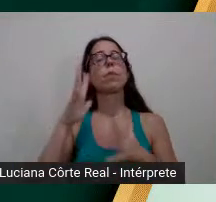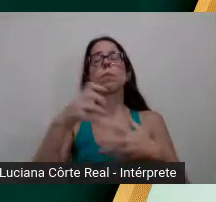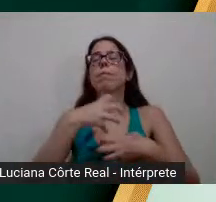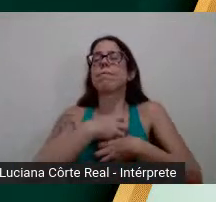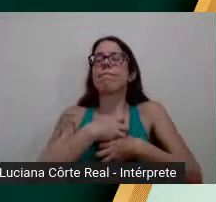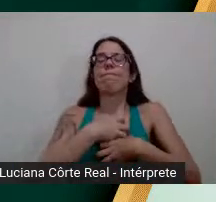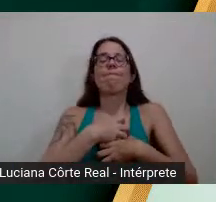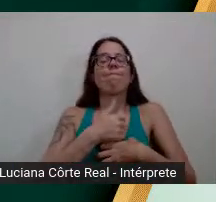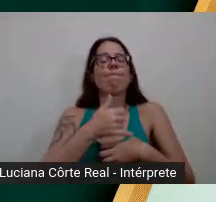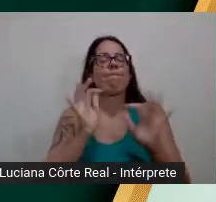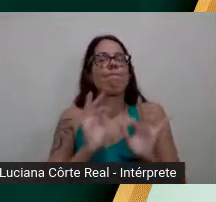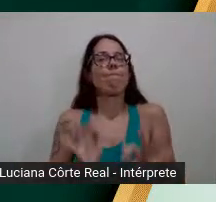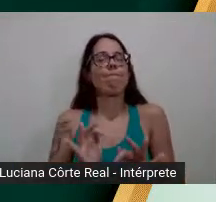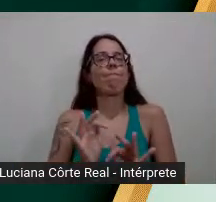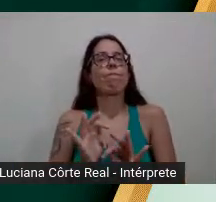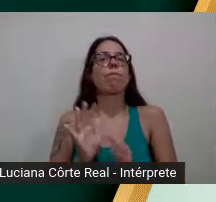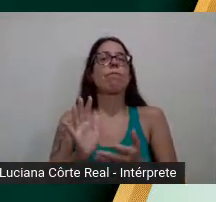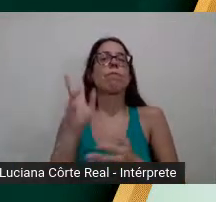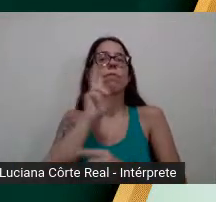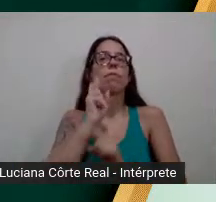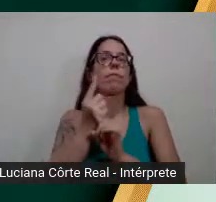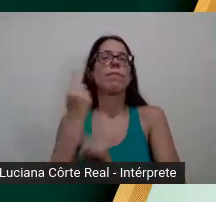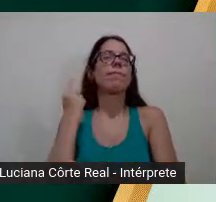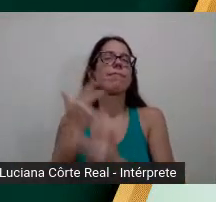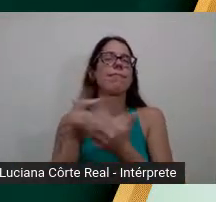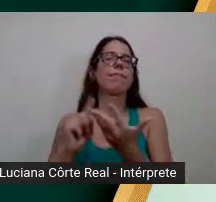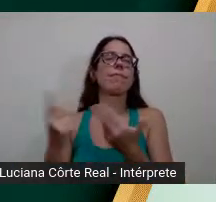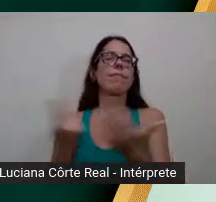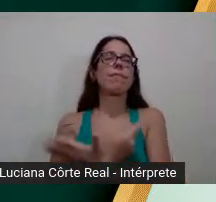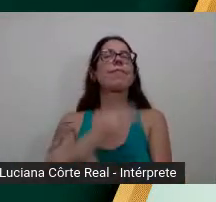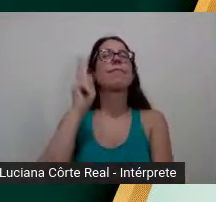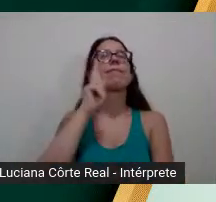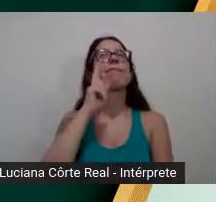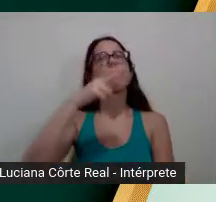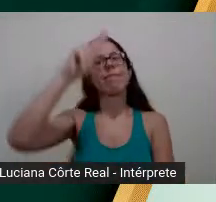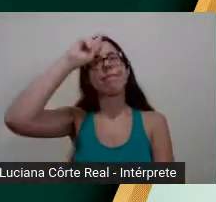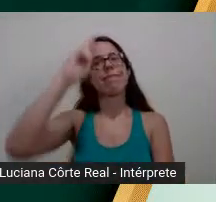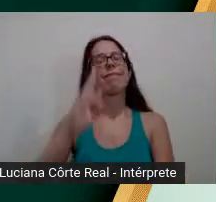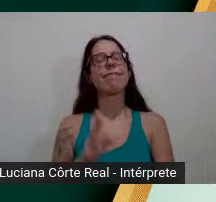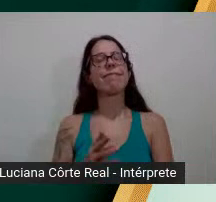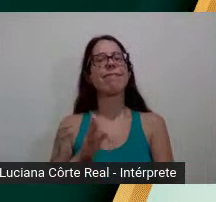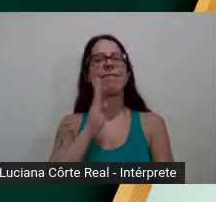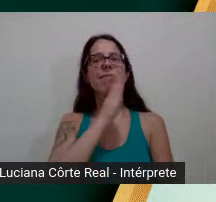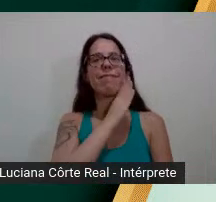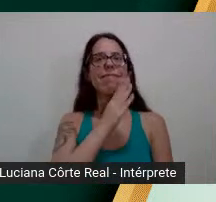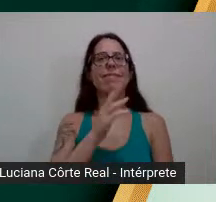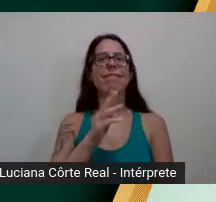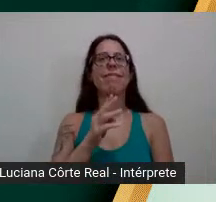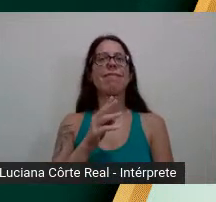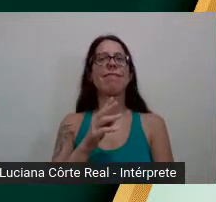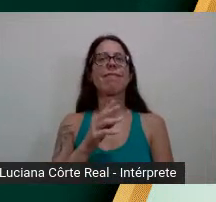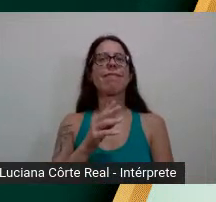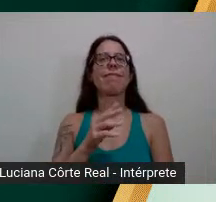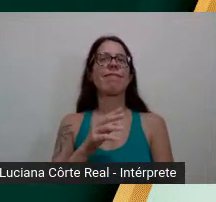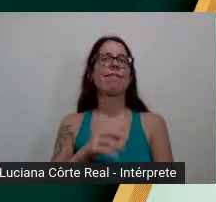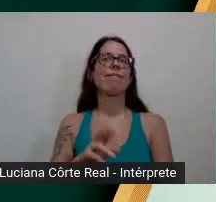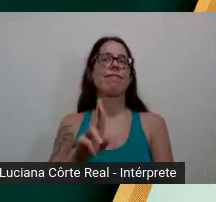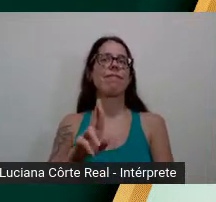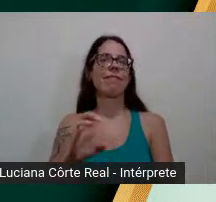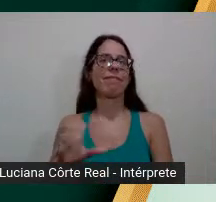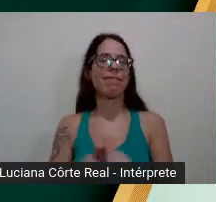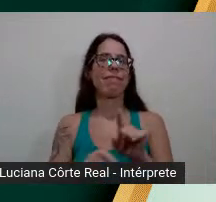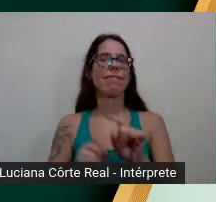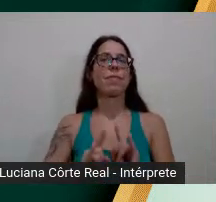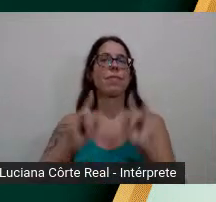Eu me reportei em Uruguaiana, ao bar do Reci, ao prédio 700, me fez eu sentir em casa.